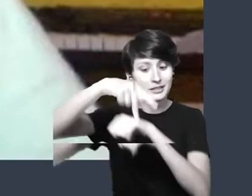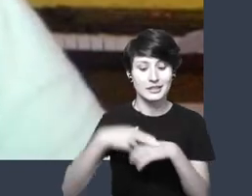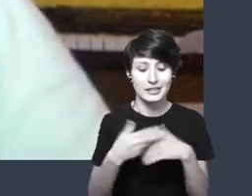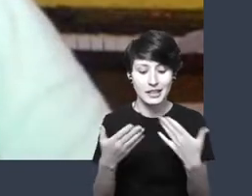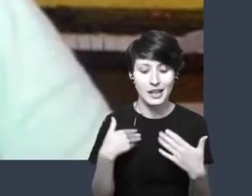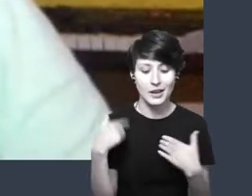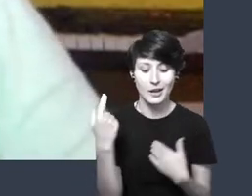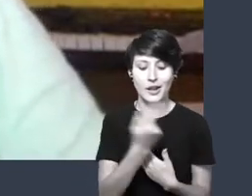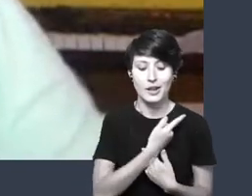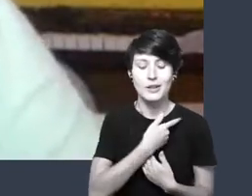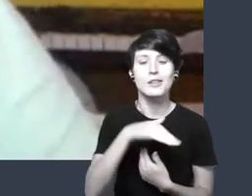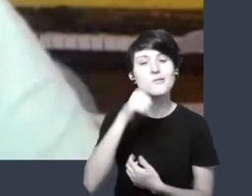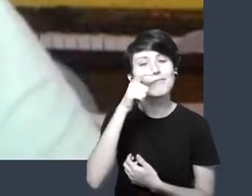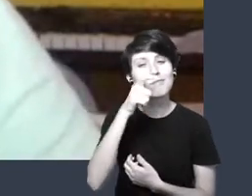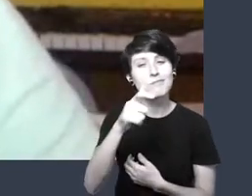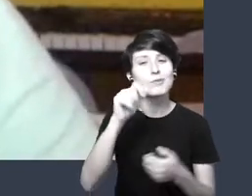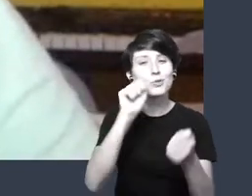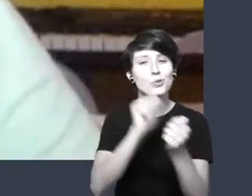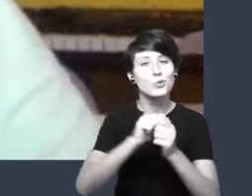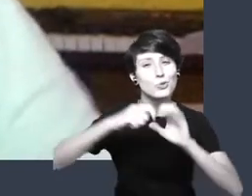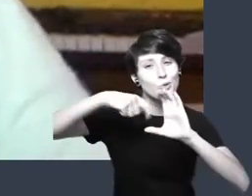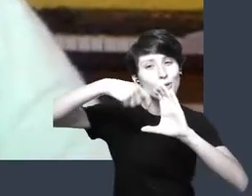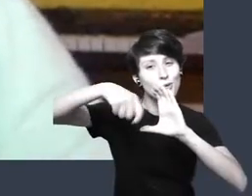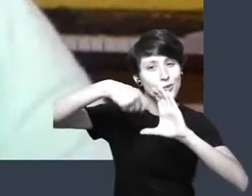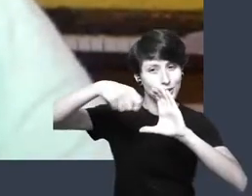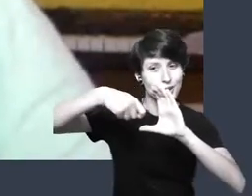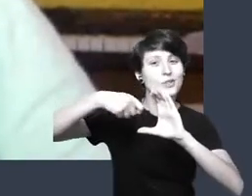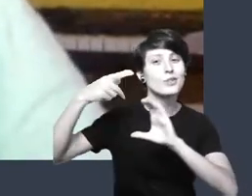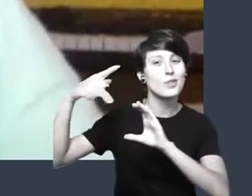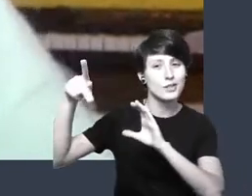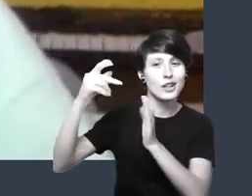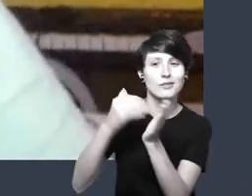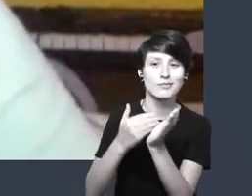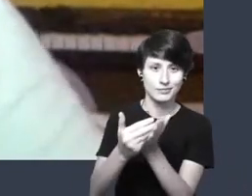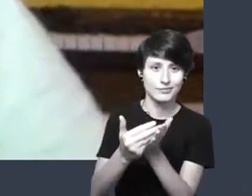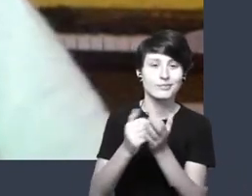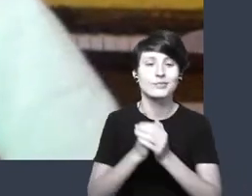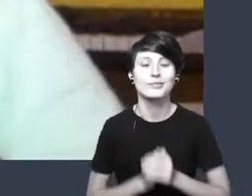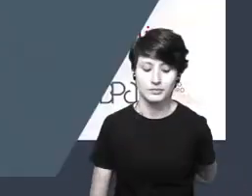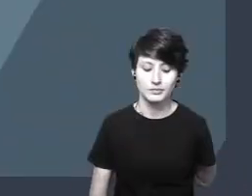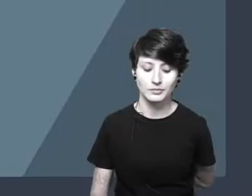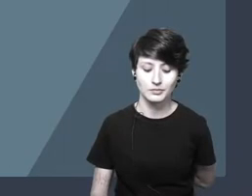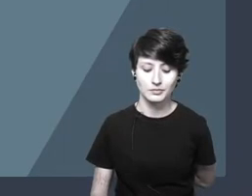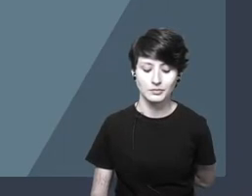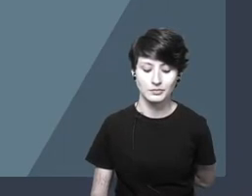vamos assistir juntos aqui um vídeo da intervenção inicial da Gabriela.